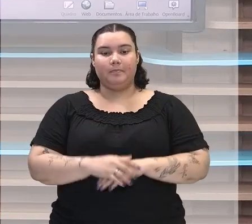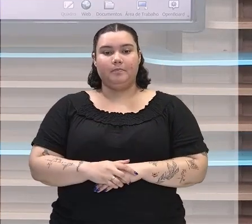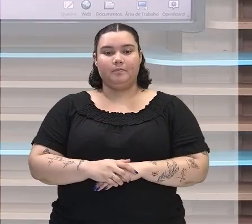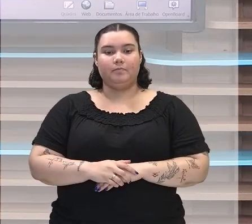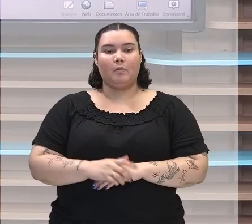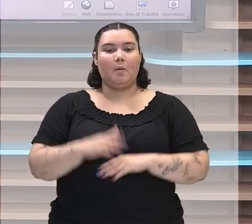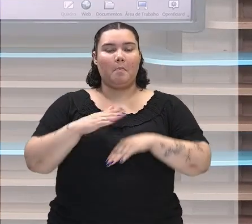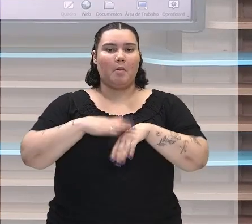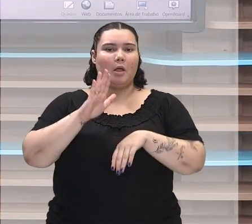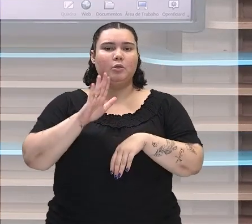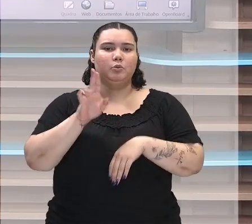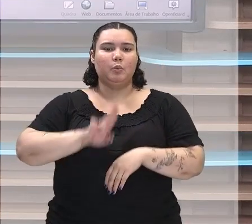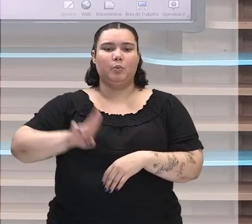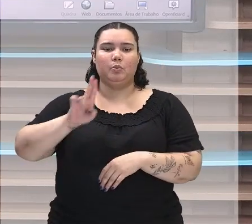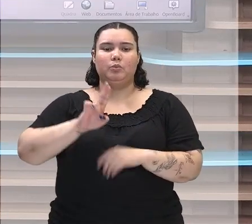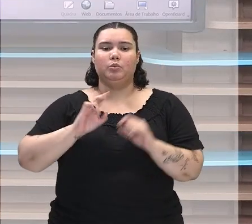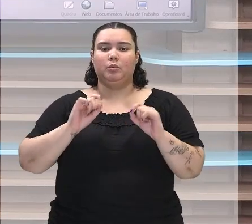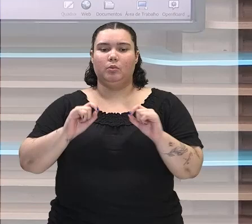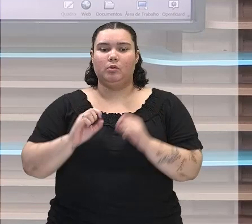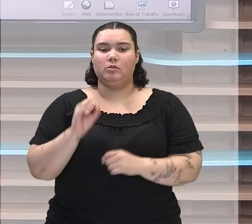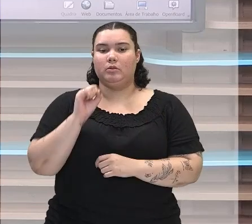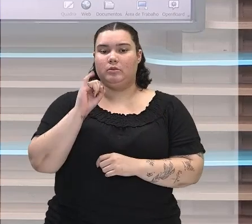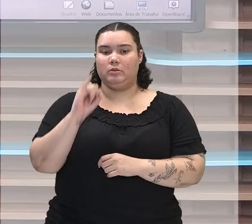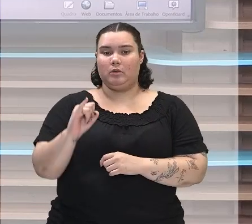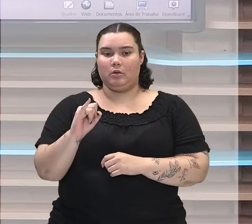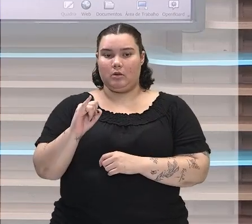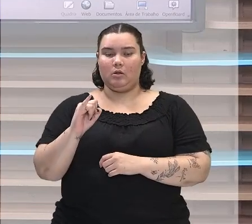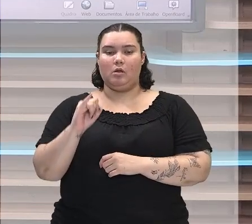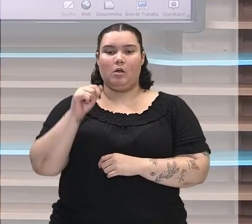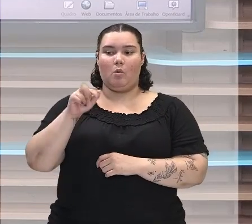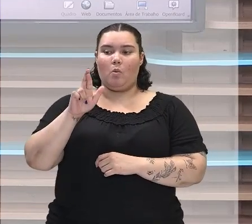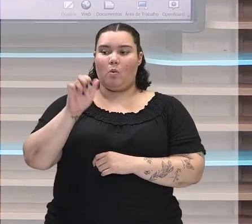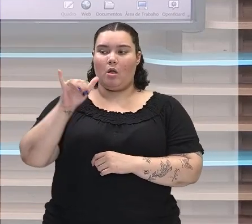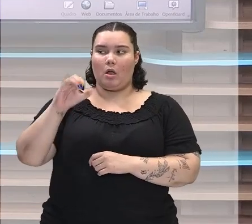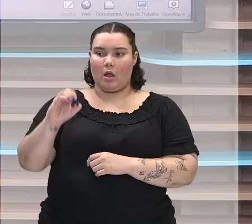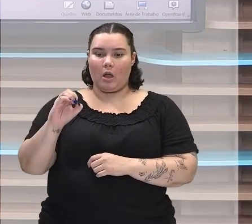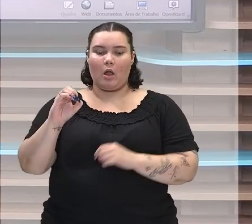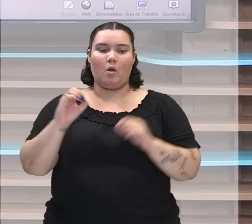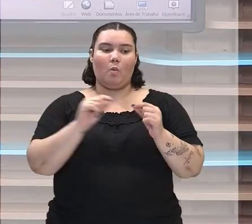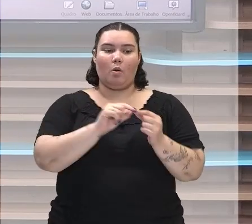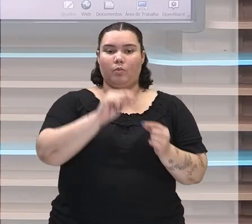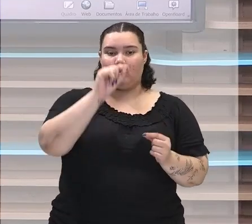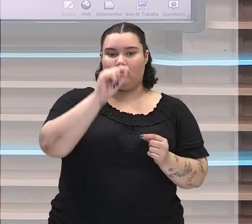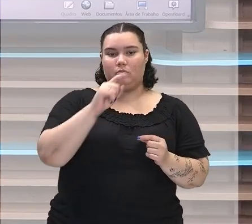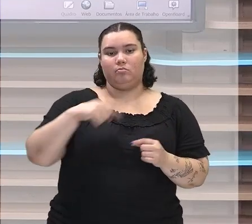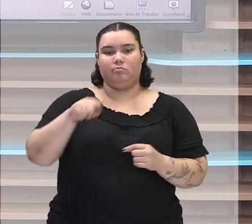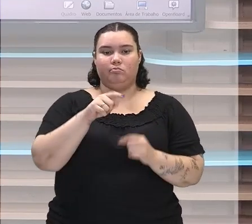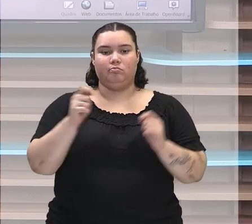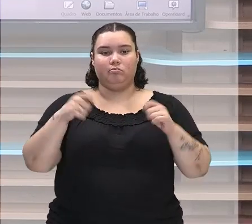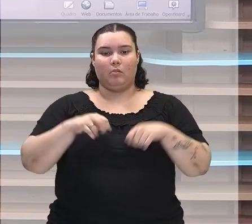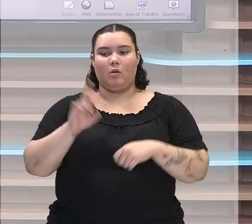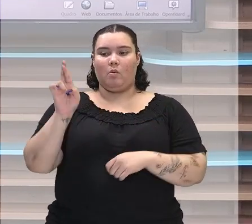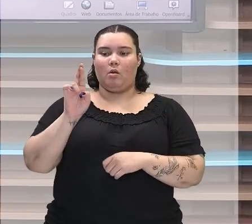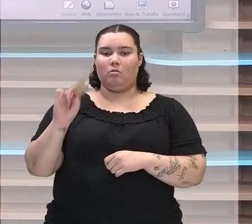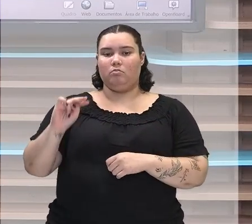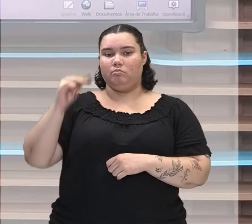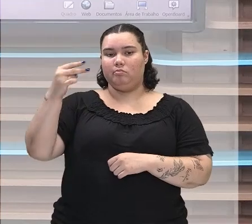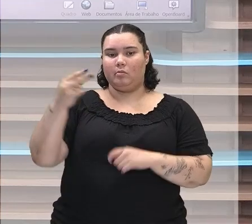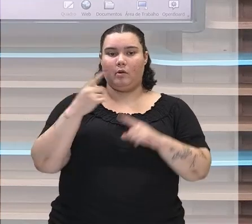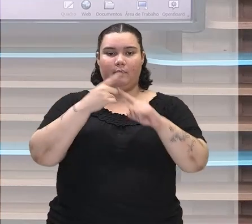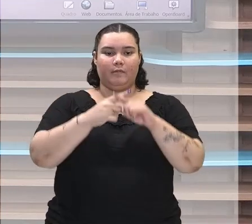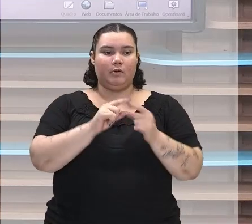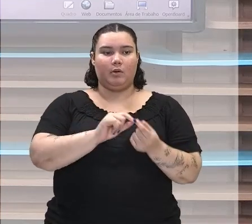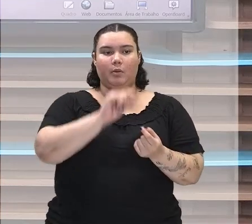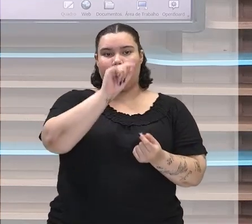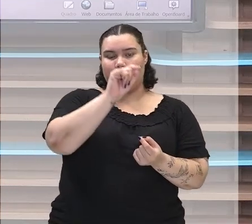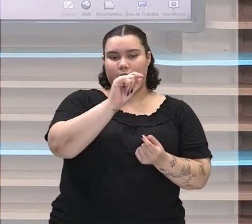mais comum é que se forneça aí o raio e a altura, né? Aí você eleva o raio ao quadrado e multiplica pela